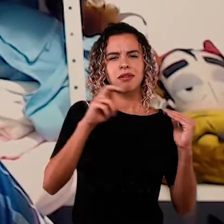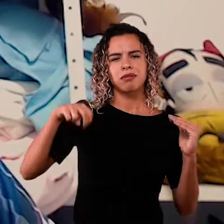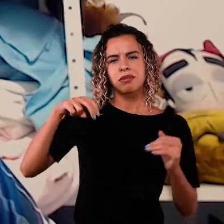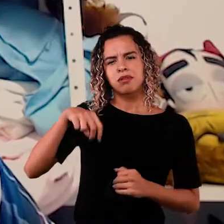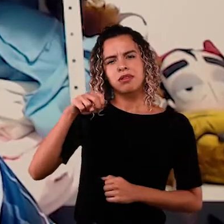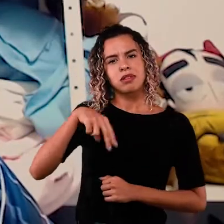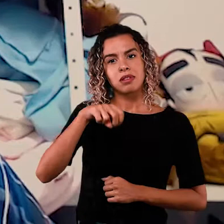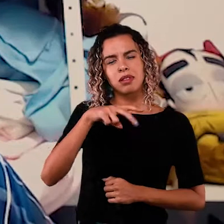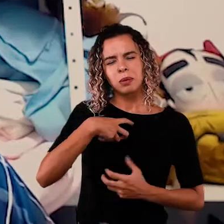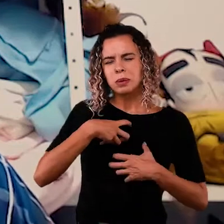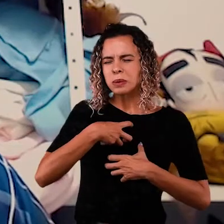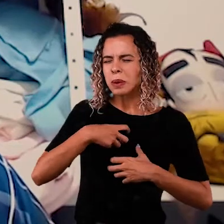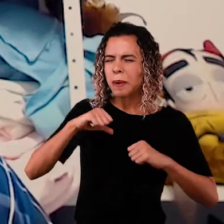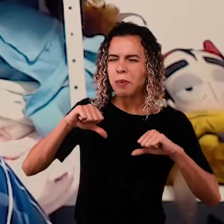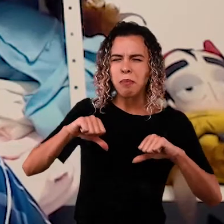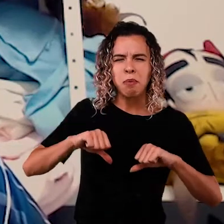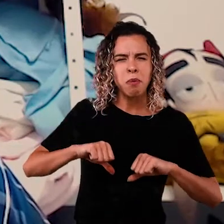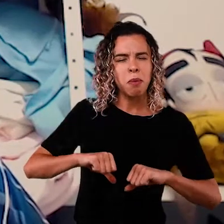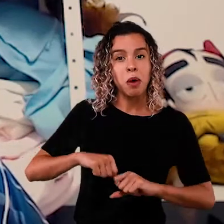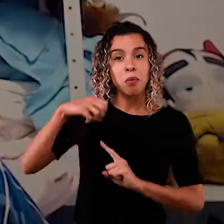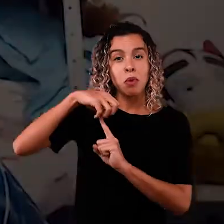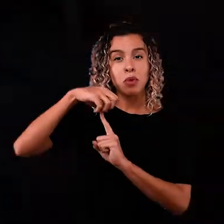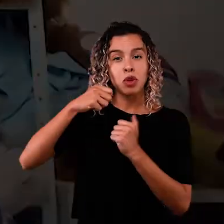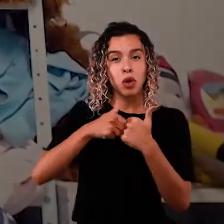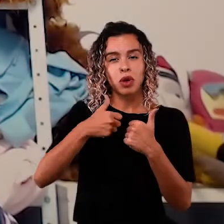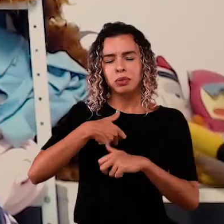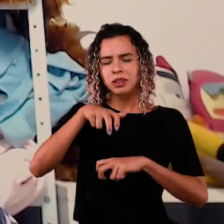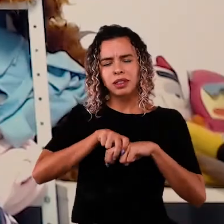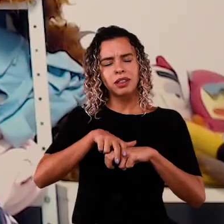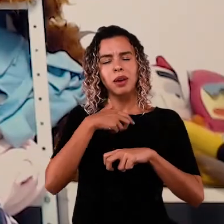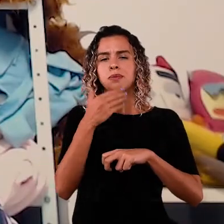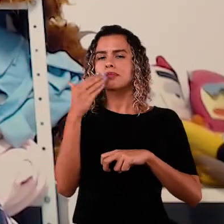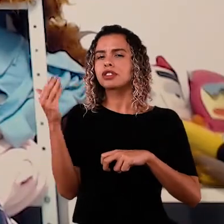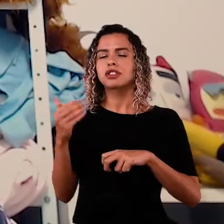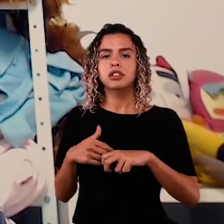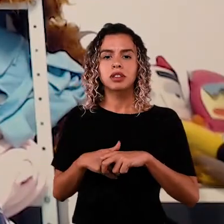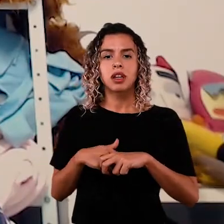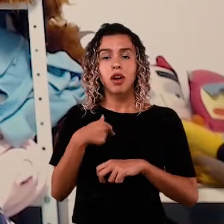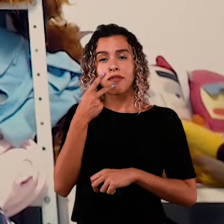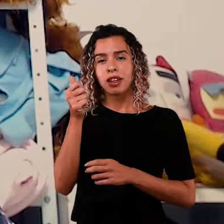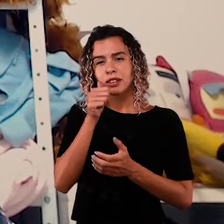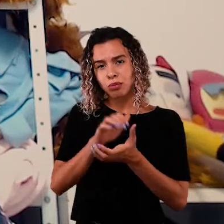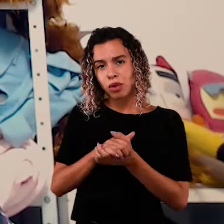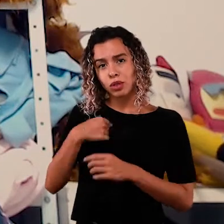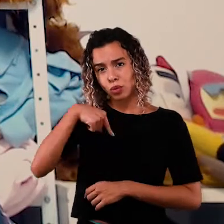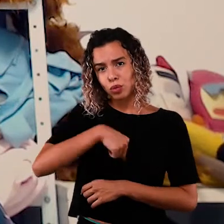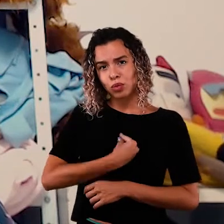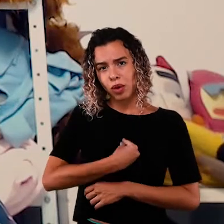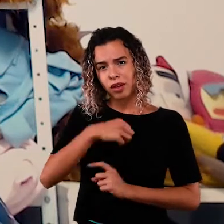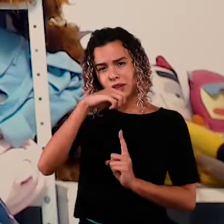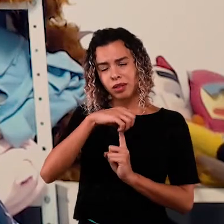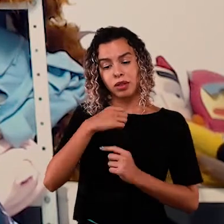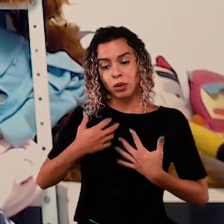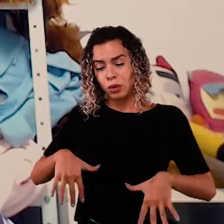comecei a ficar me sentindo mal, aí eu sentei num ponto de ônibus, e aí eu falei com a minha esposa onde eu tava, que eu tava